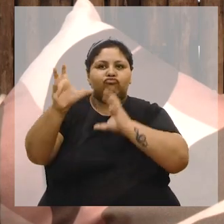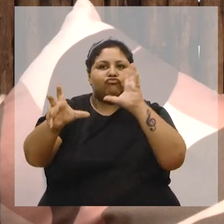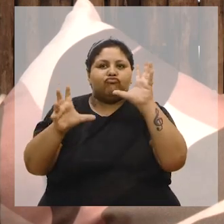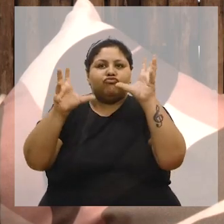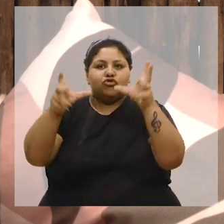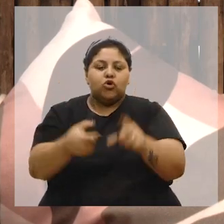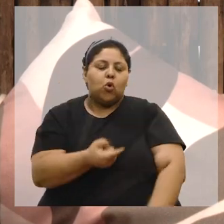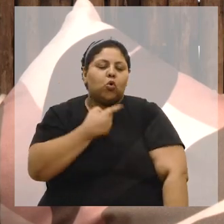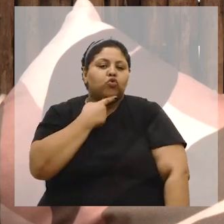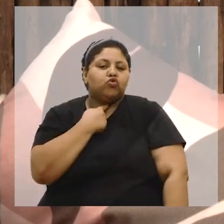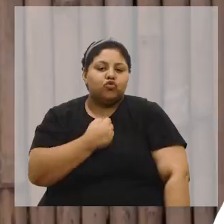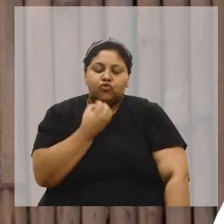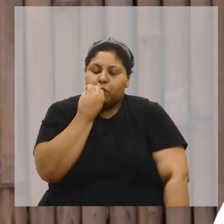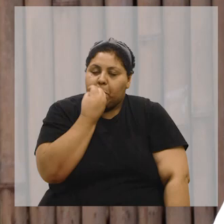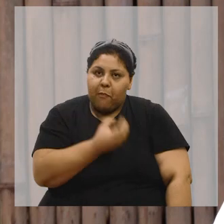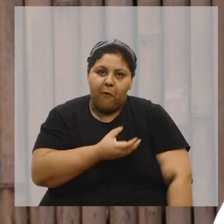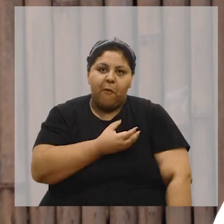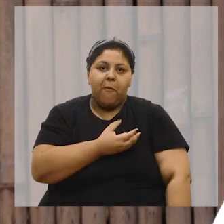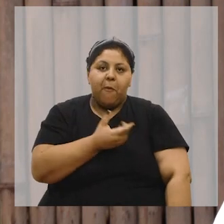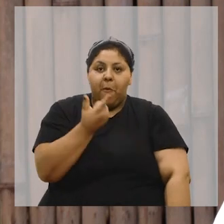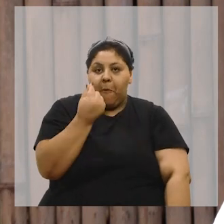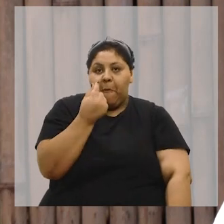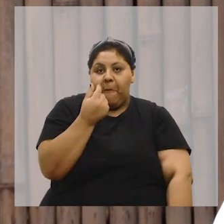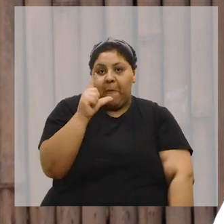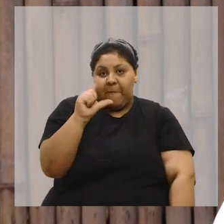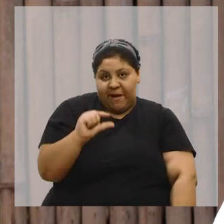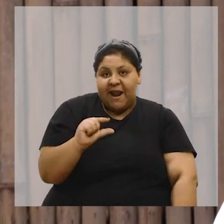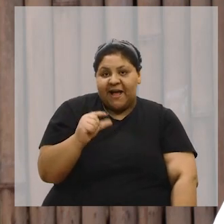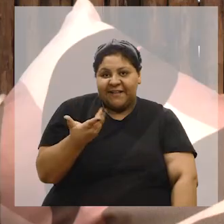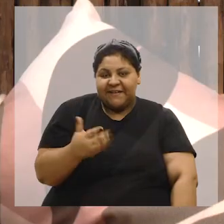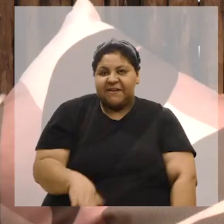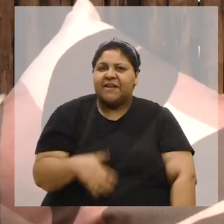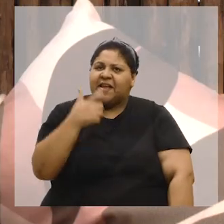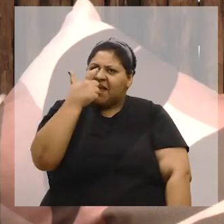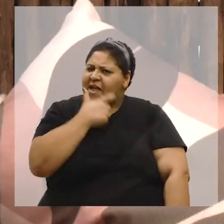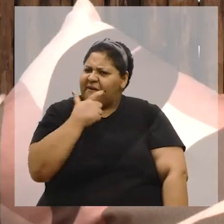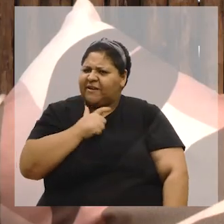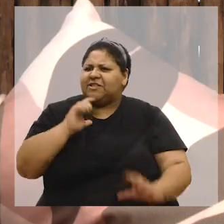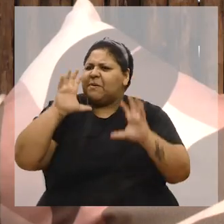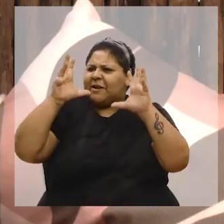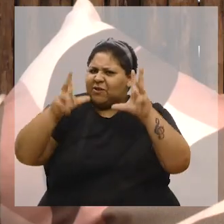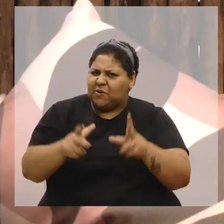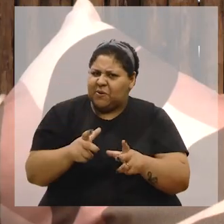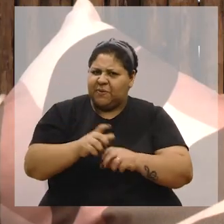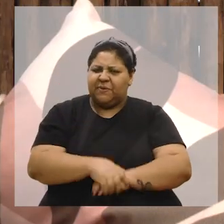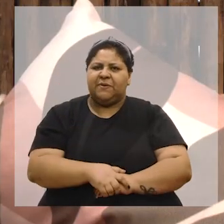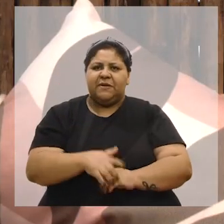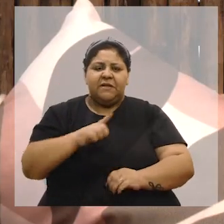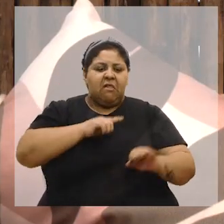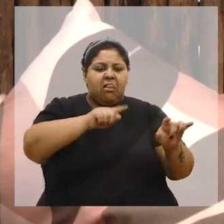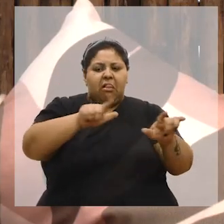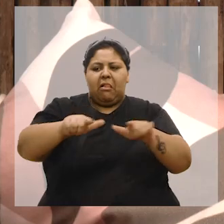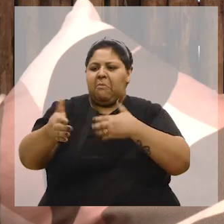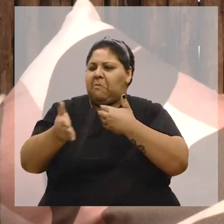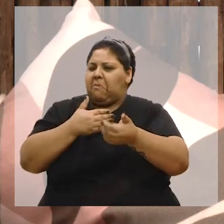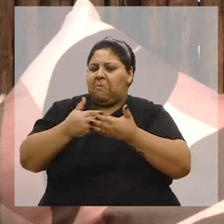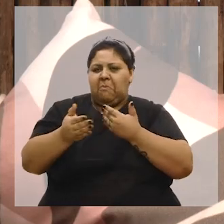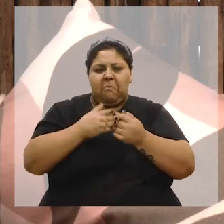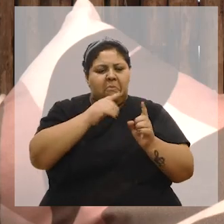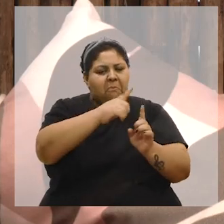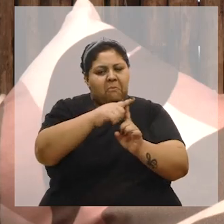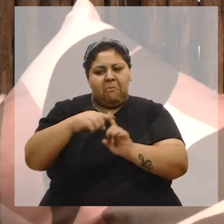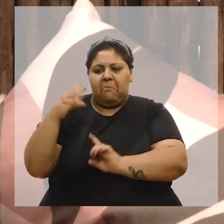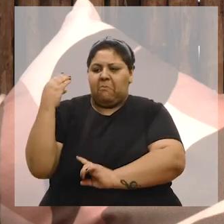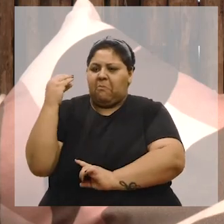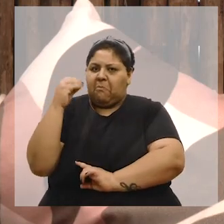mundo, gostoso, bom, barato. Mas eu acho que tem lugar para todo mundo, né? Tem lugar para todo tipo de